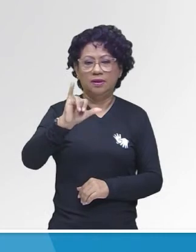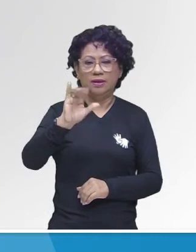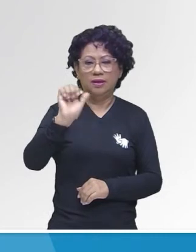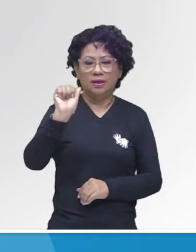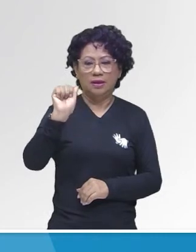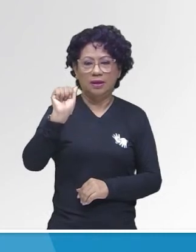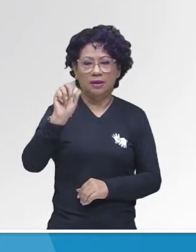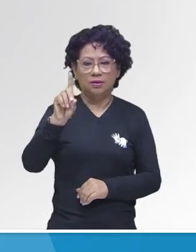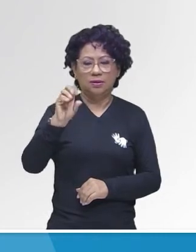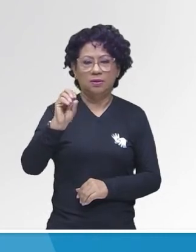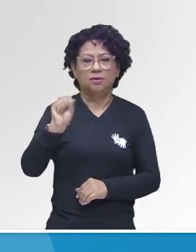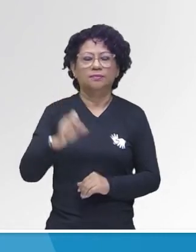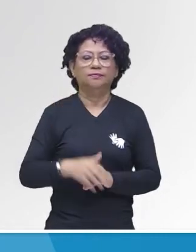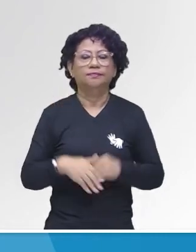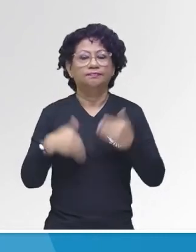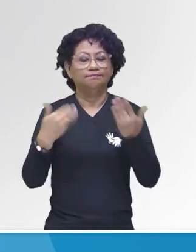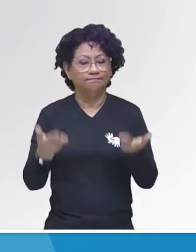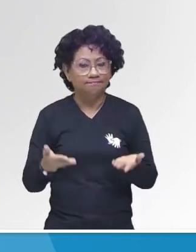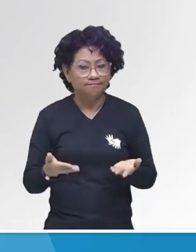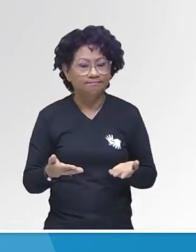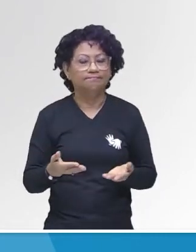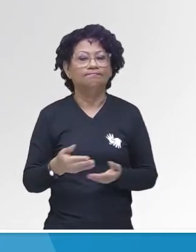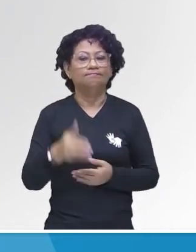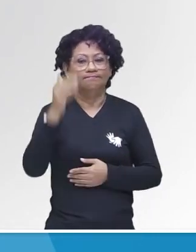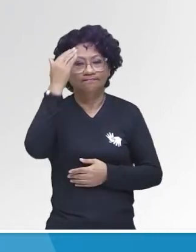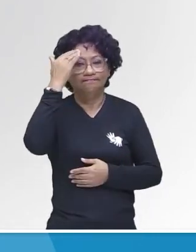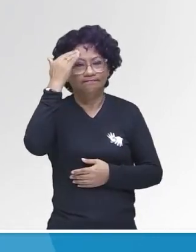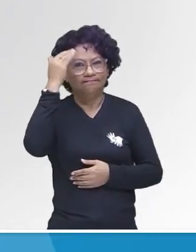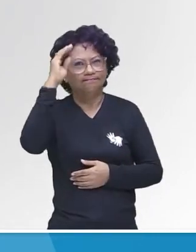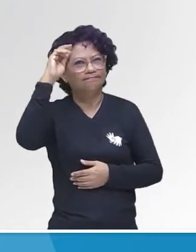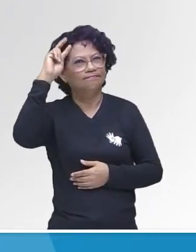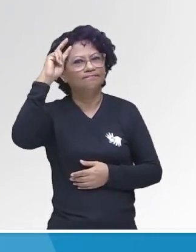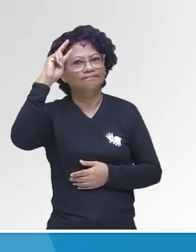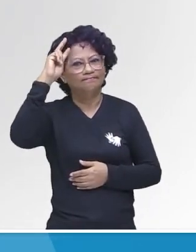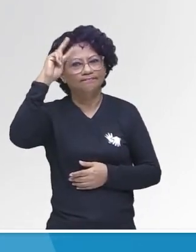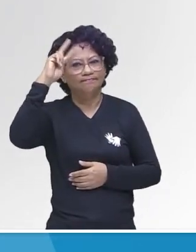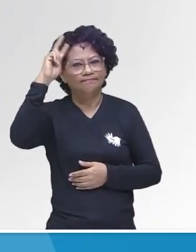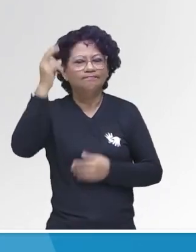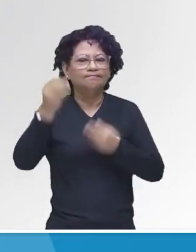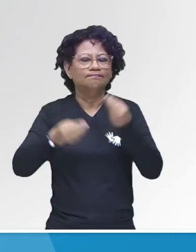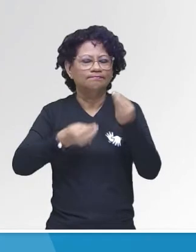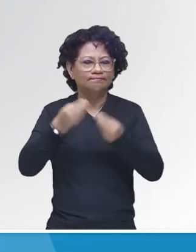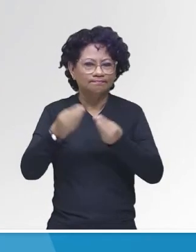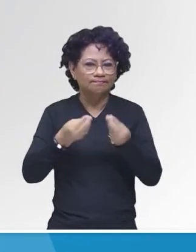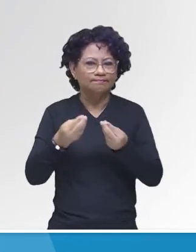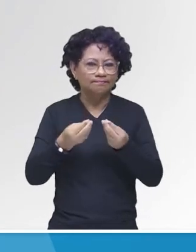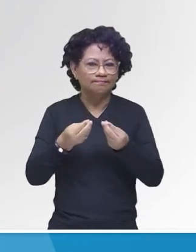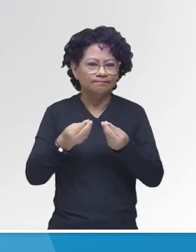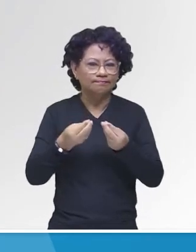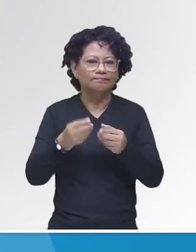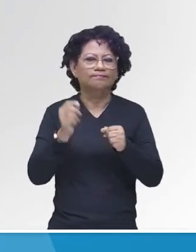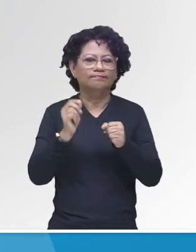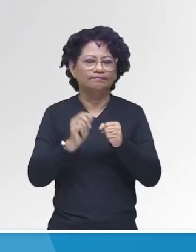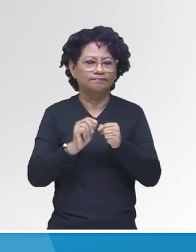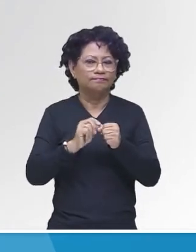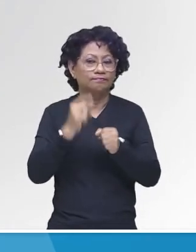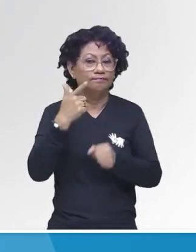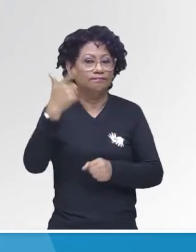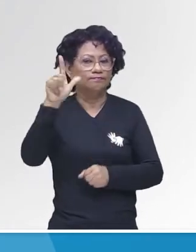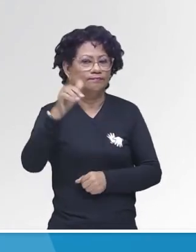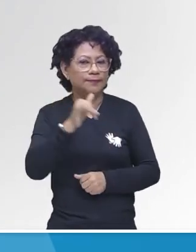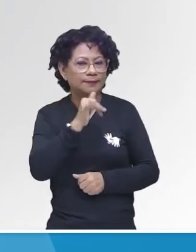E seguindo essa mesma lógica, esse mesmo raciocínio, a gente vai mostrar agora pontos que não são coplanares. Vamos ver a nossa